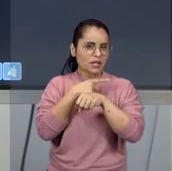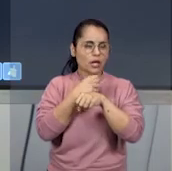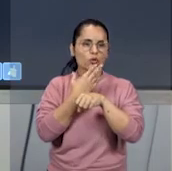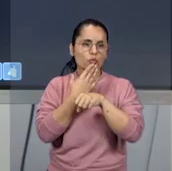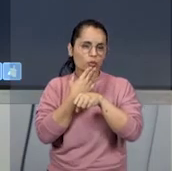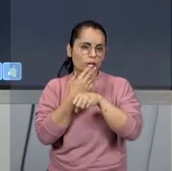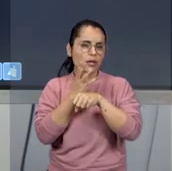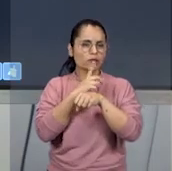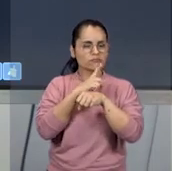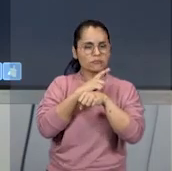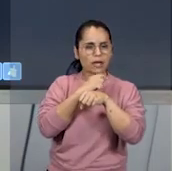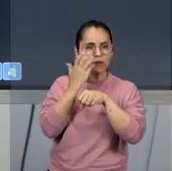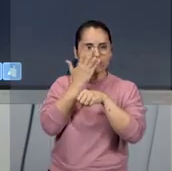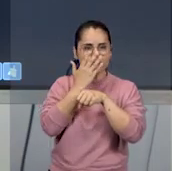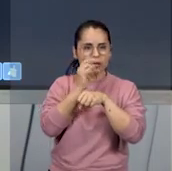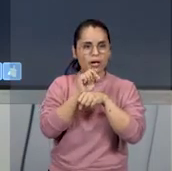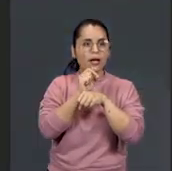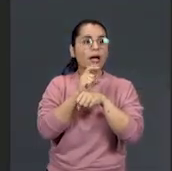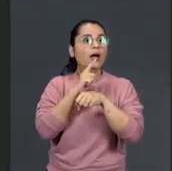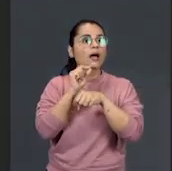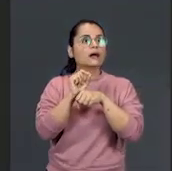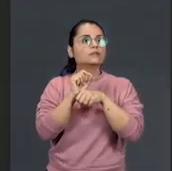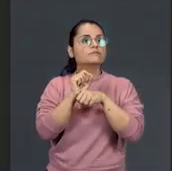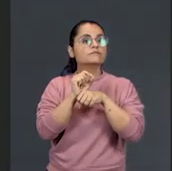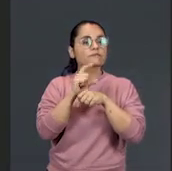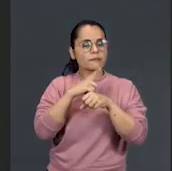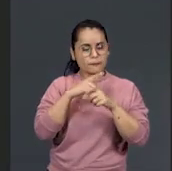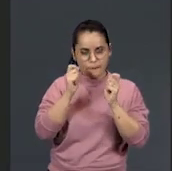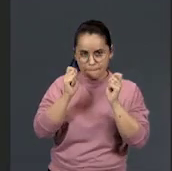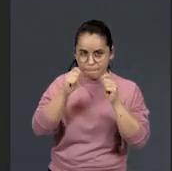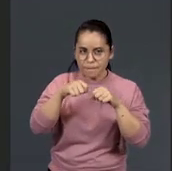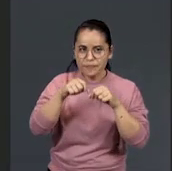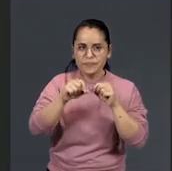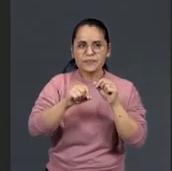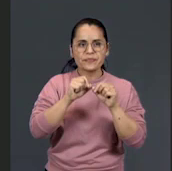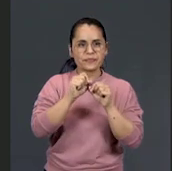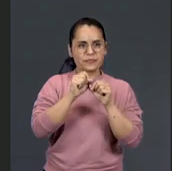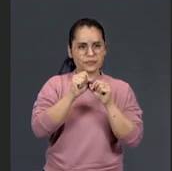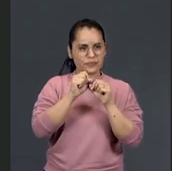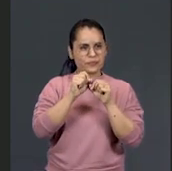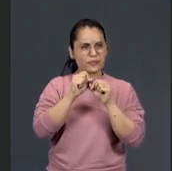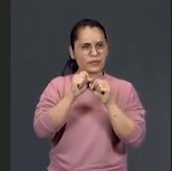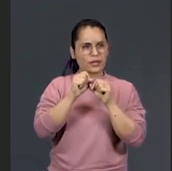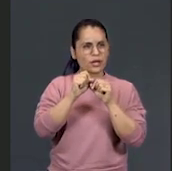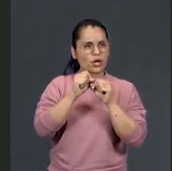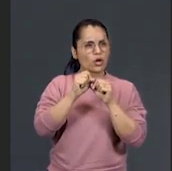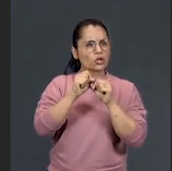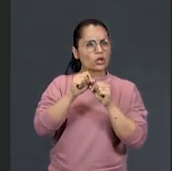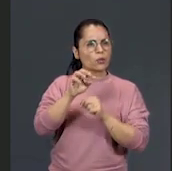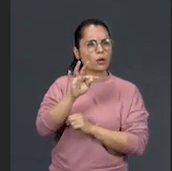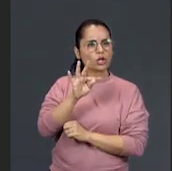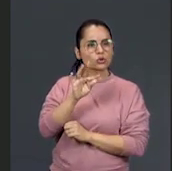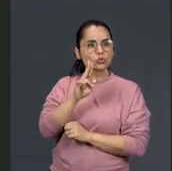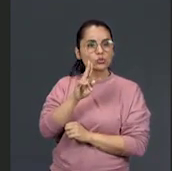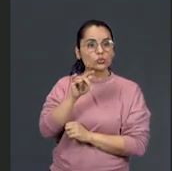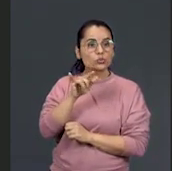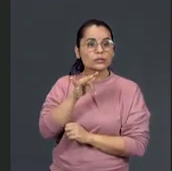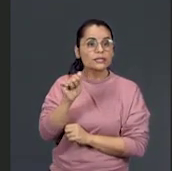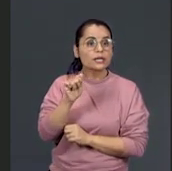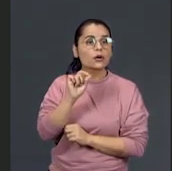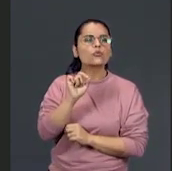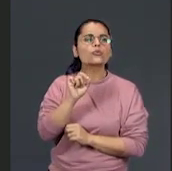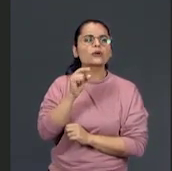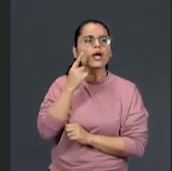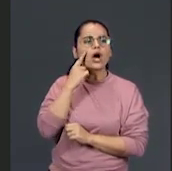coloridos, tá? E eles possuem uma túnica, né? Que é isso aqui, olha, tá vendo,